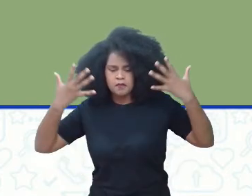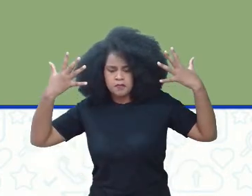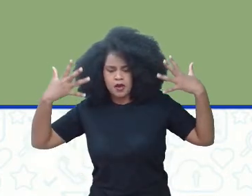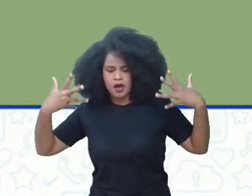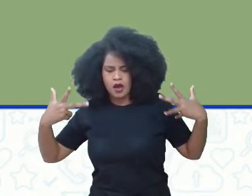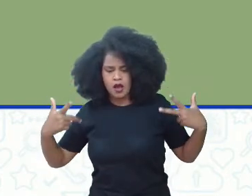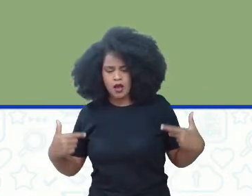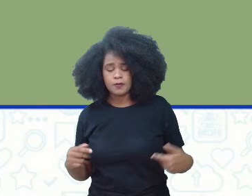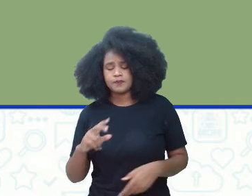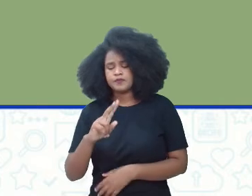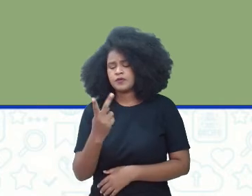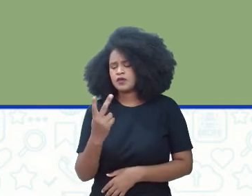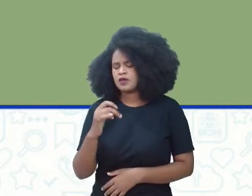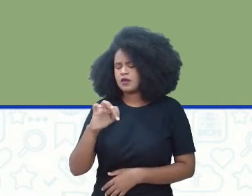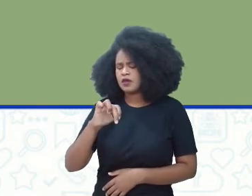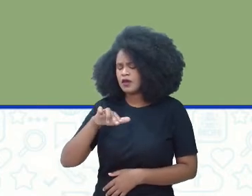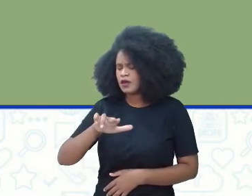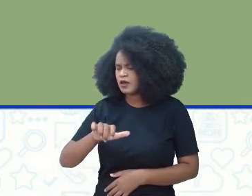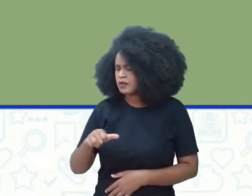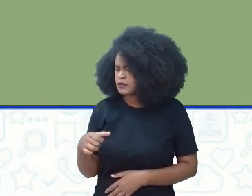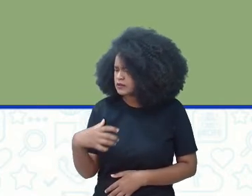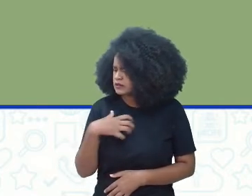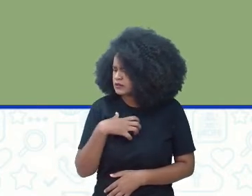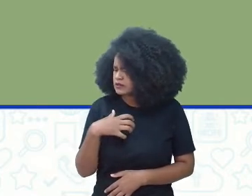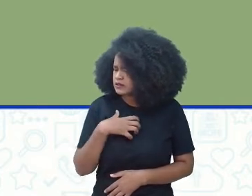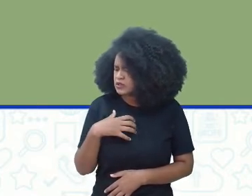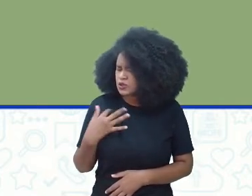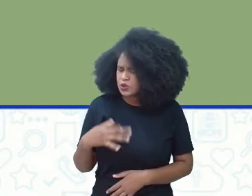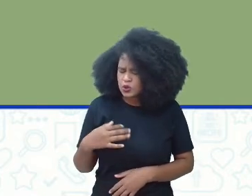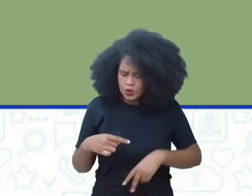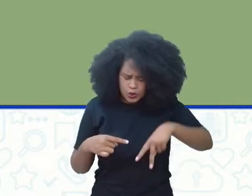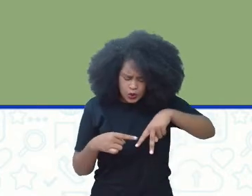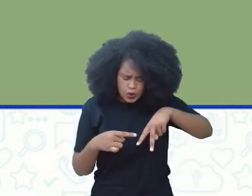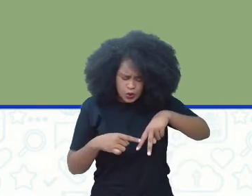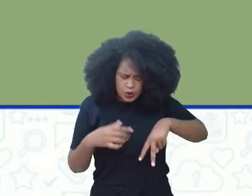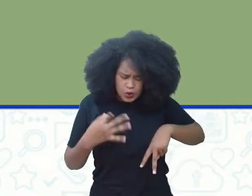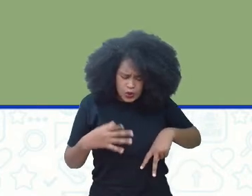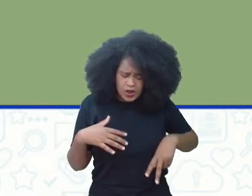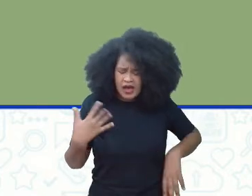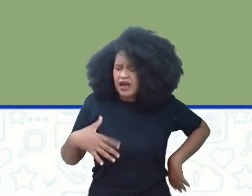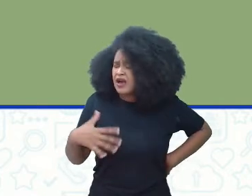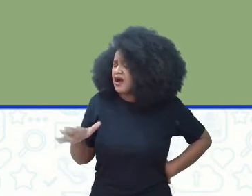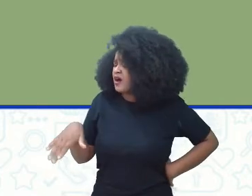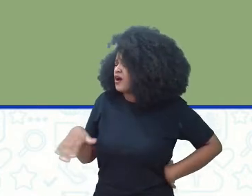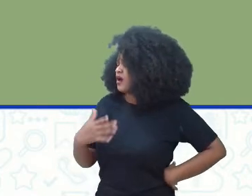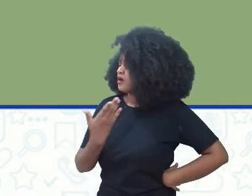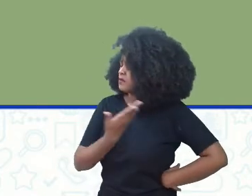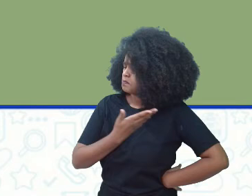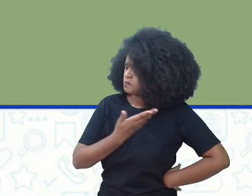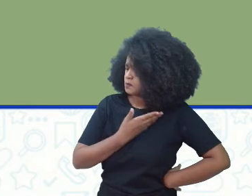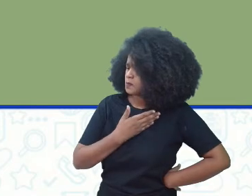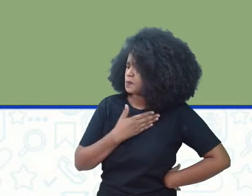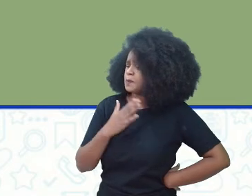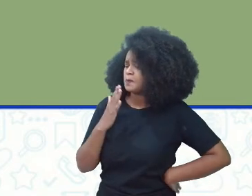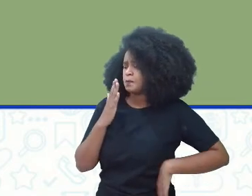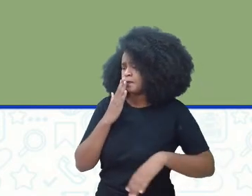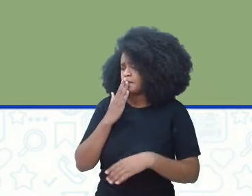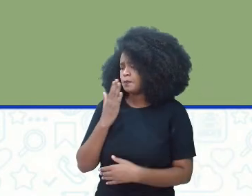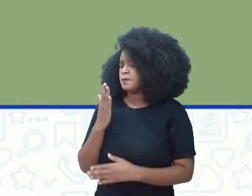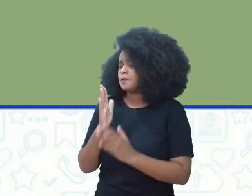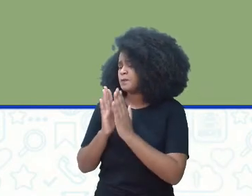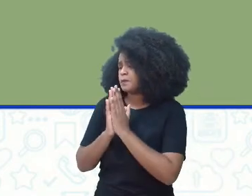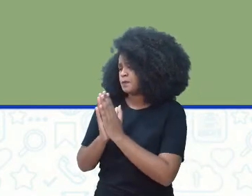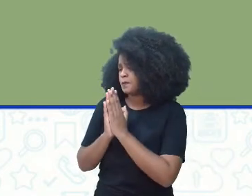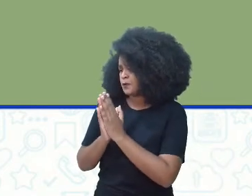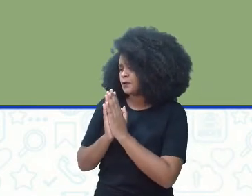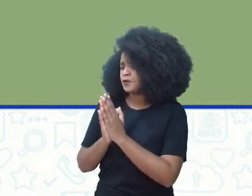a hiena sentiu uma dor aguda na perna e gritou, amigo leão, podes arrancar este espinho da minha